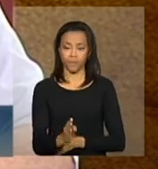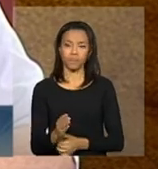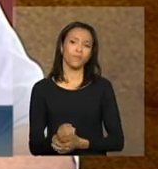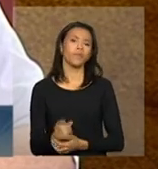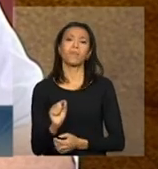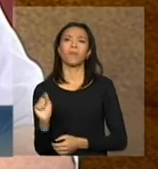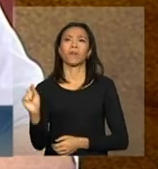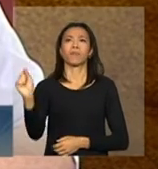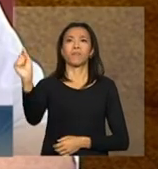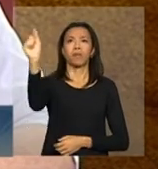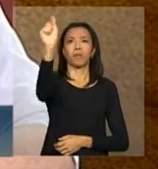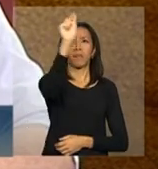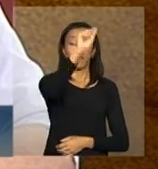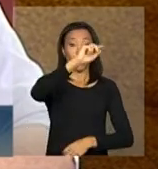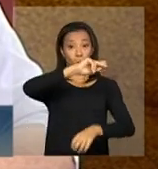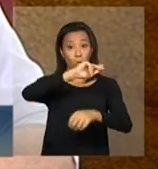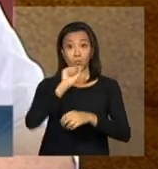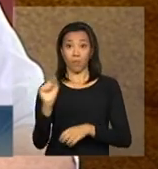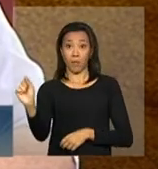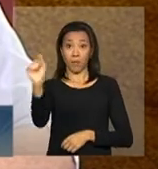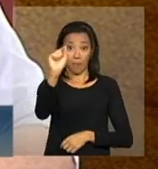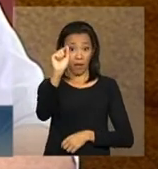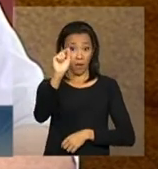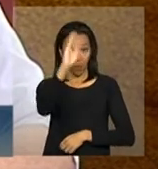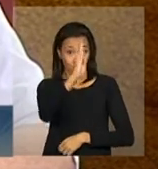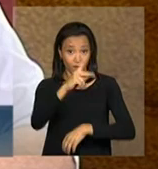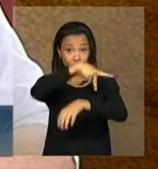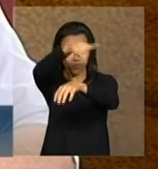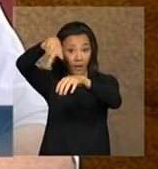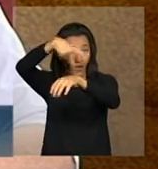os países com